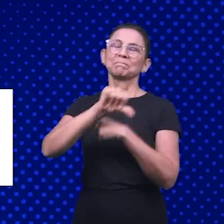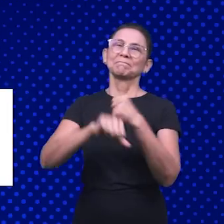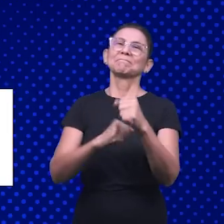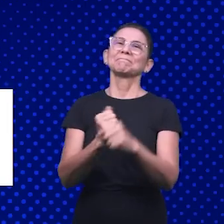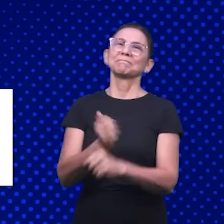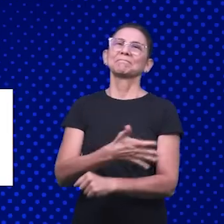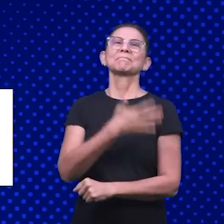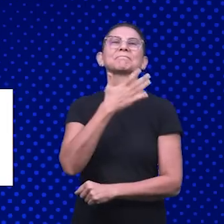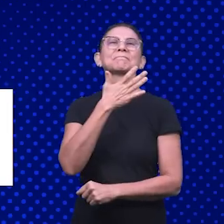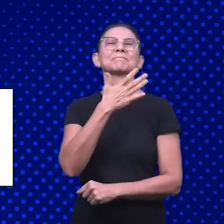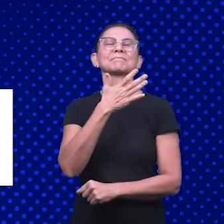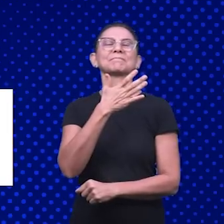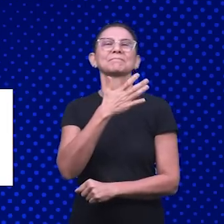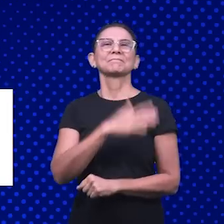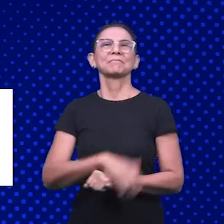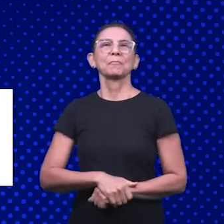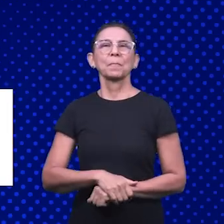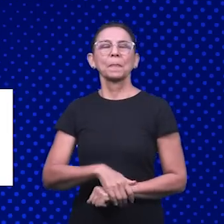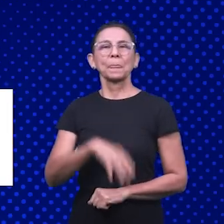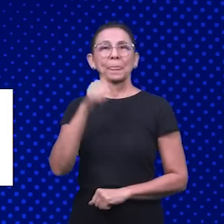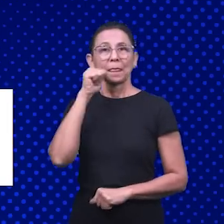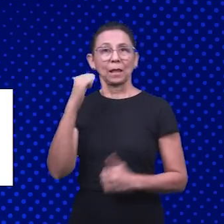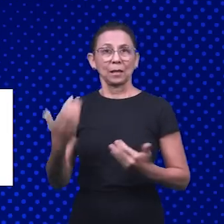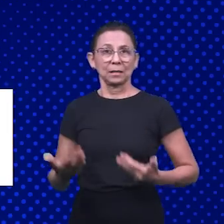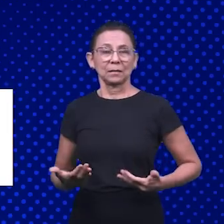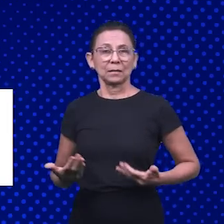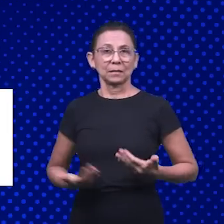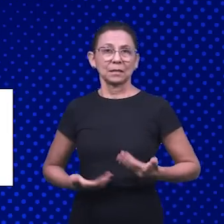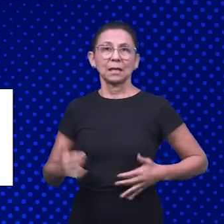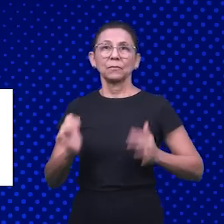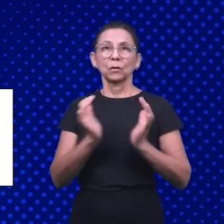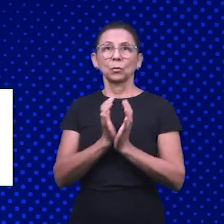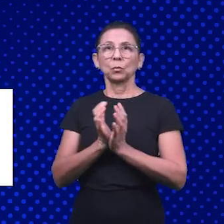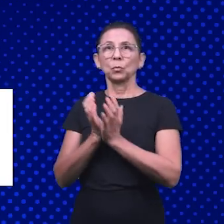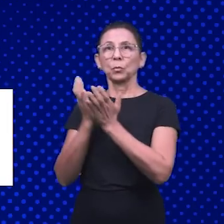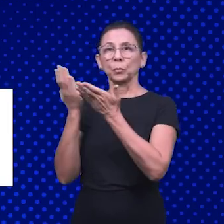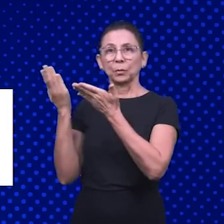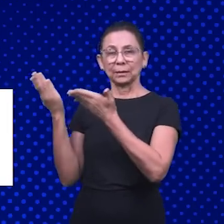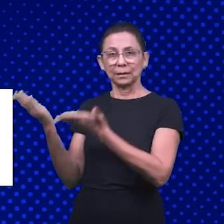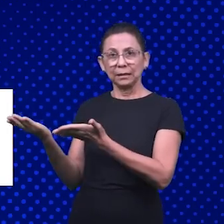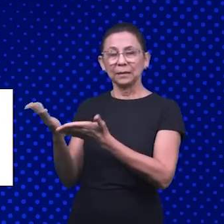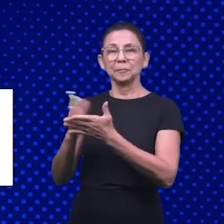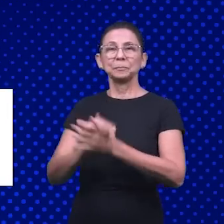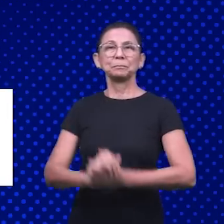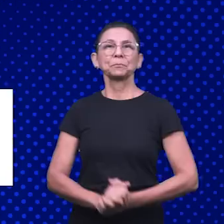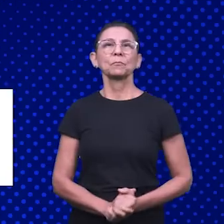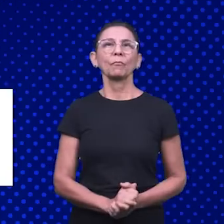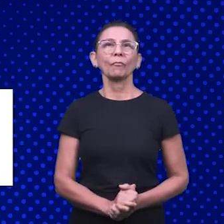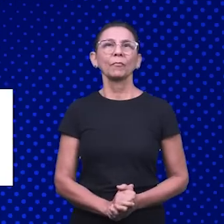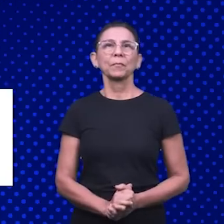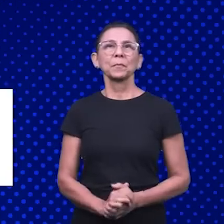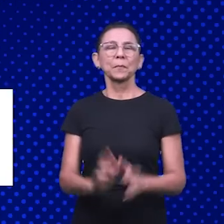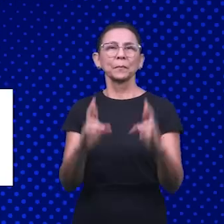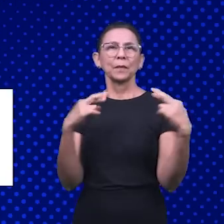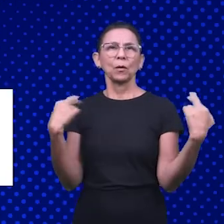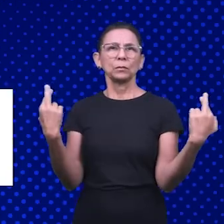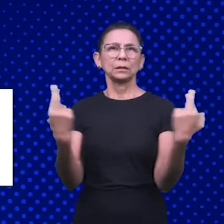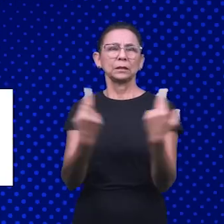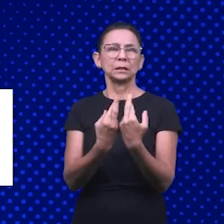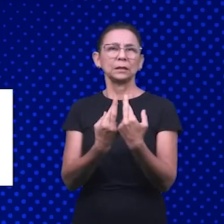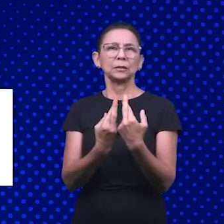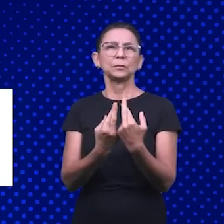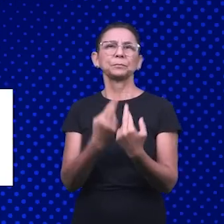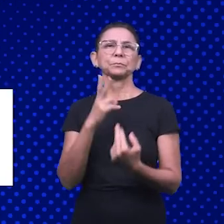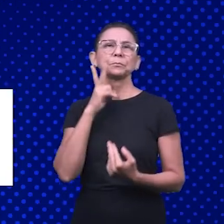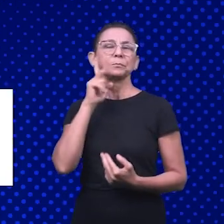novas criaturas. Já as senhoras da ICM Graciliano Ramos e Village Campestre participaram de uma